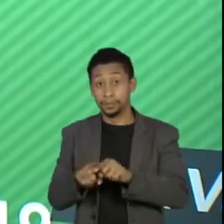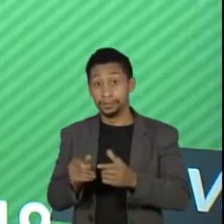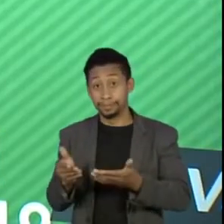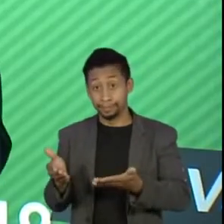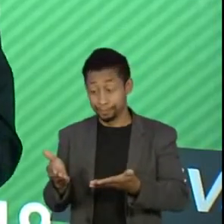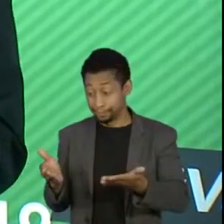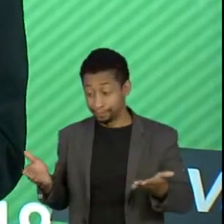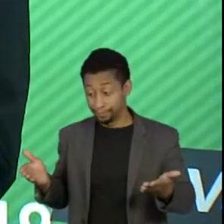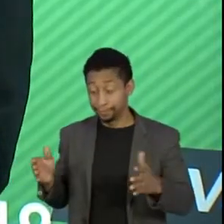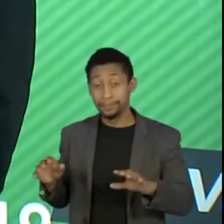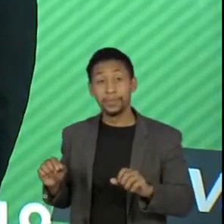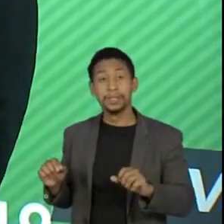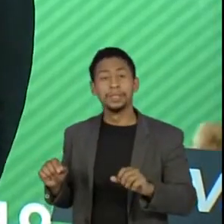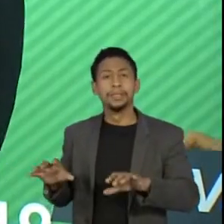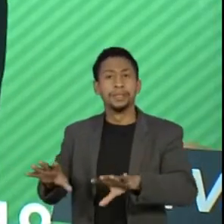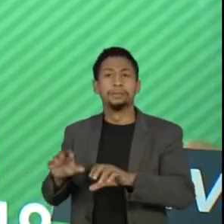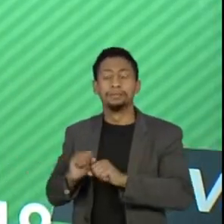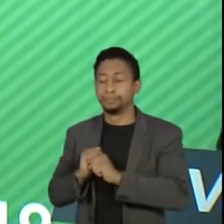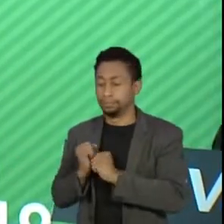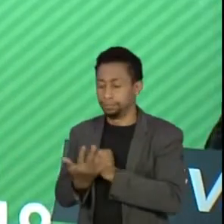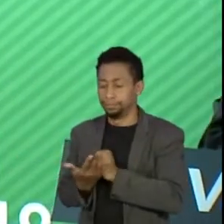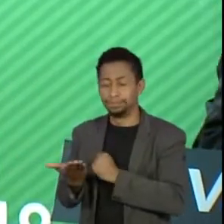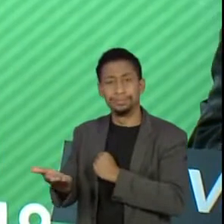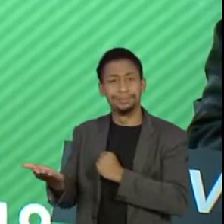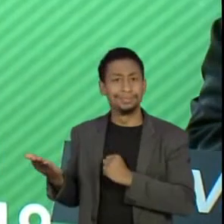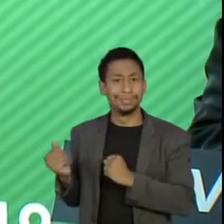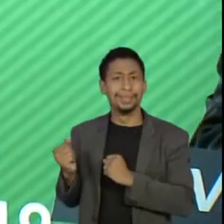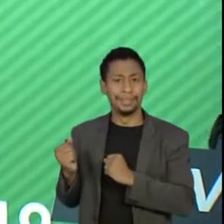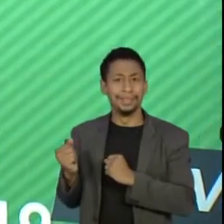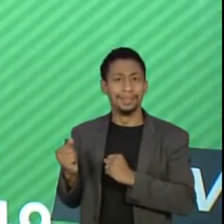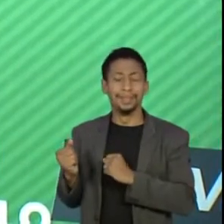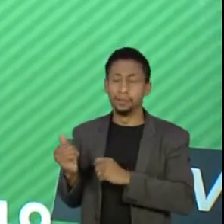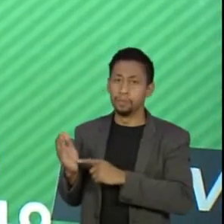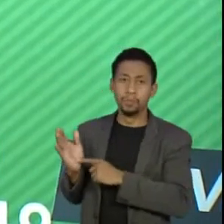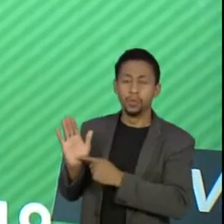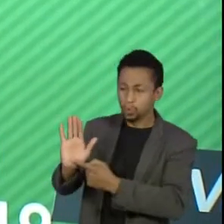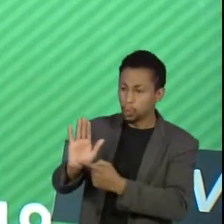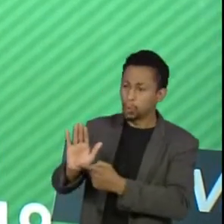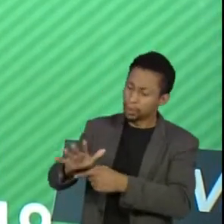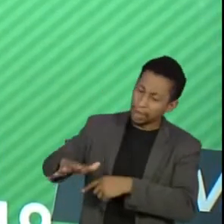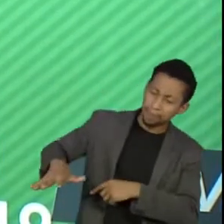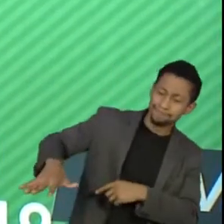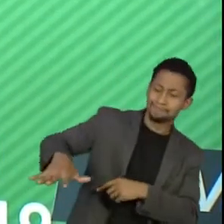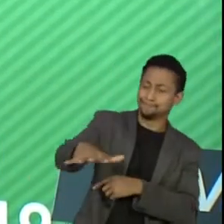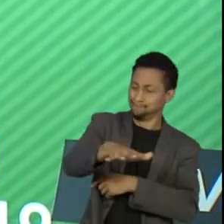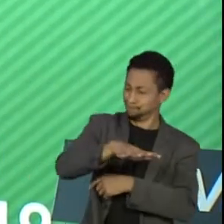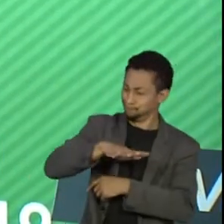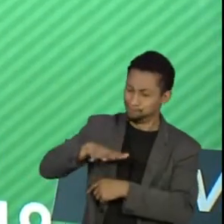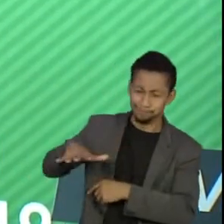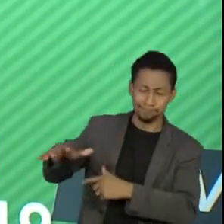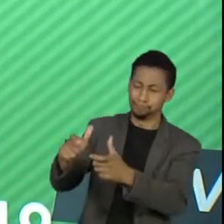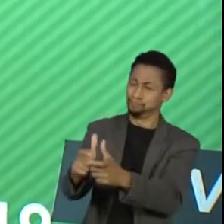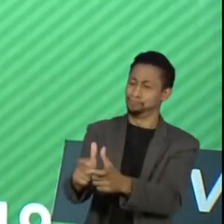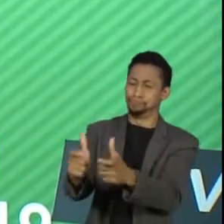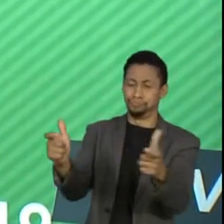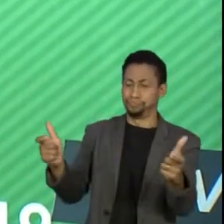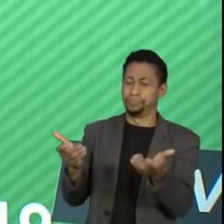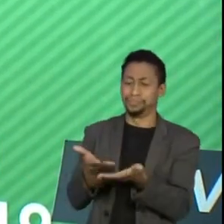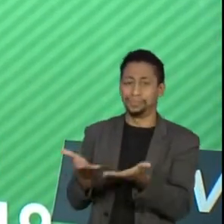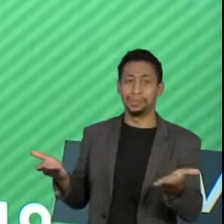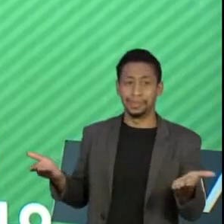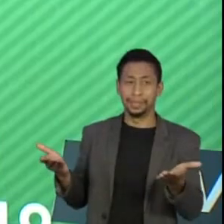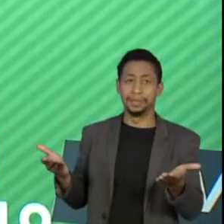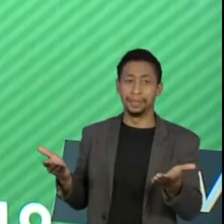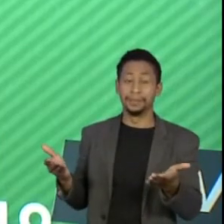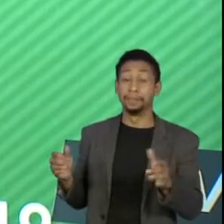nós utilizamos a definição de caso mais abrangente possível. Então, outros estudos